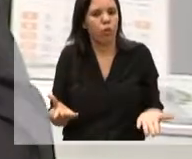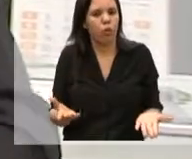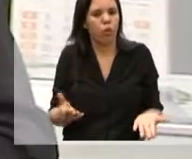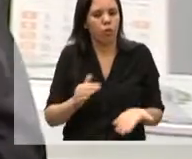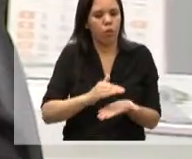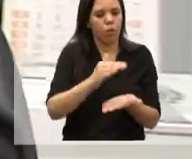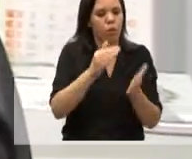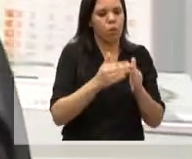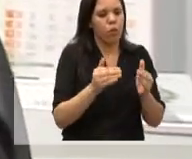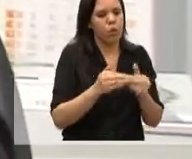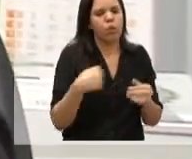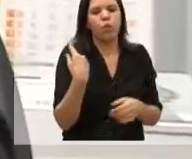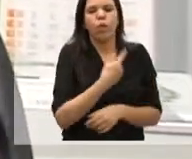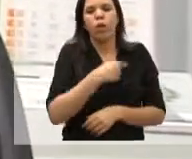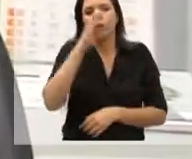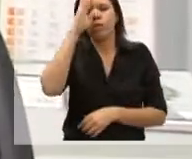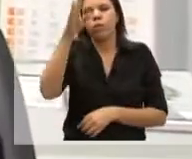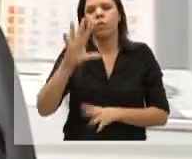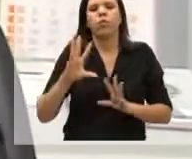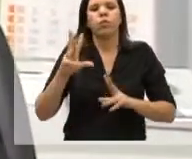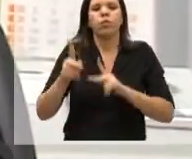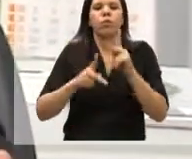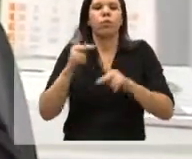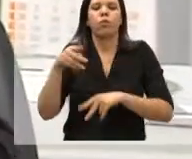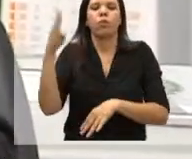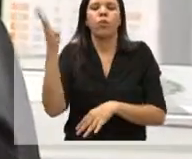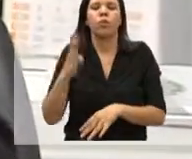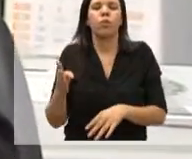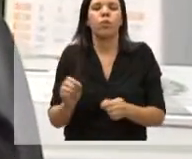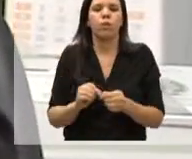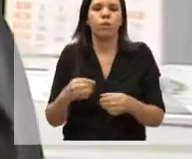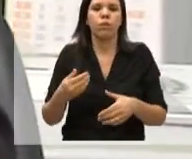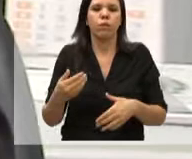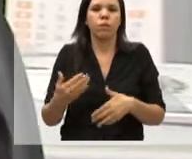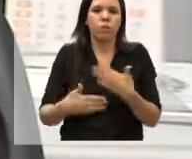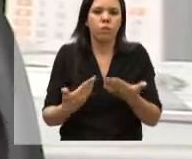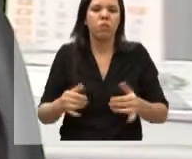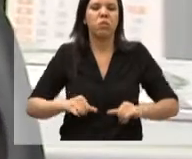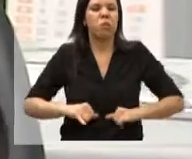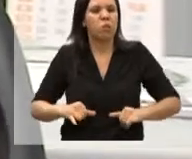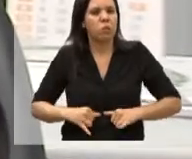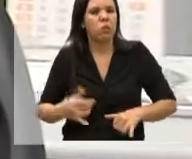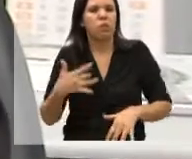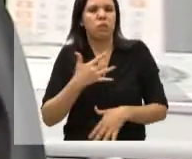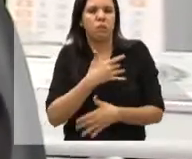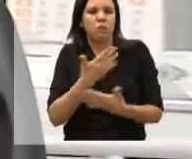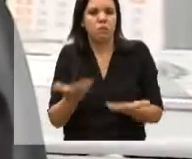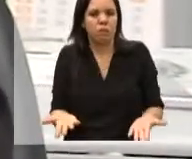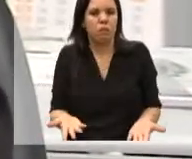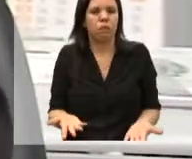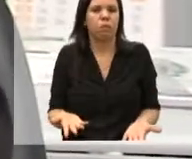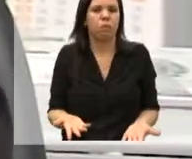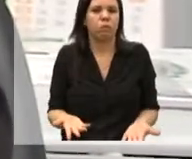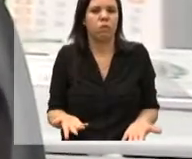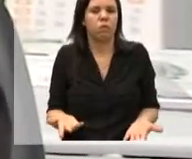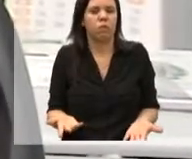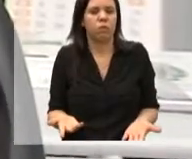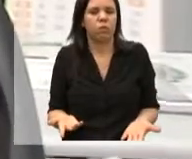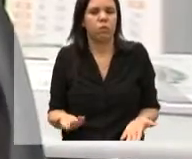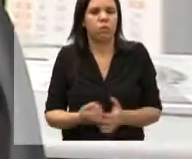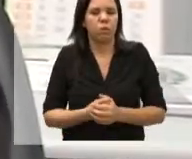é prioridade para nós? É o que todo o Brasil está passando por essa dificuldade, que é o setor da saúde. O setor da saúde